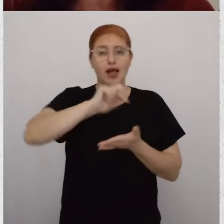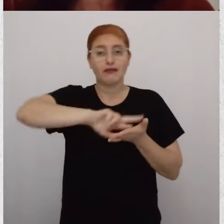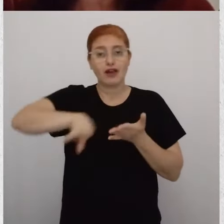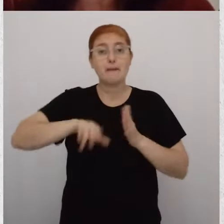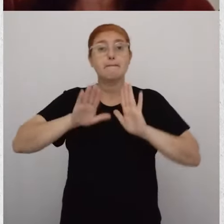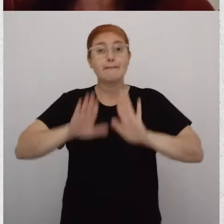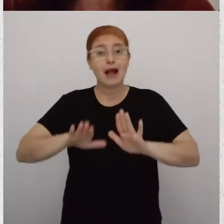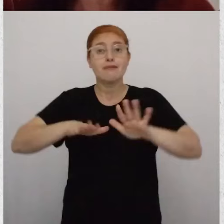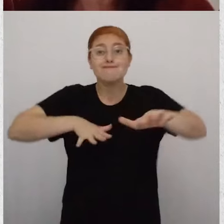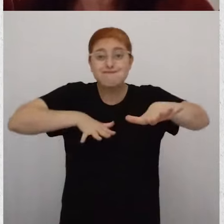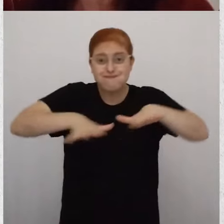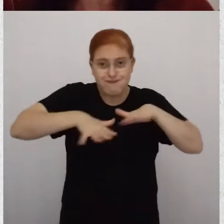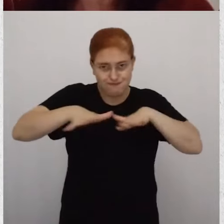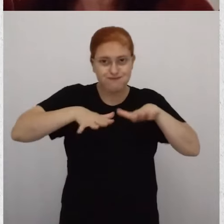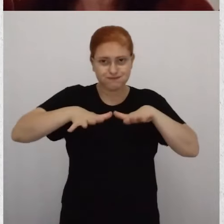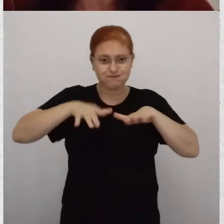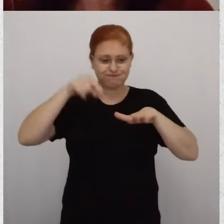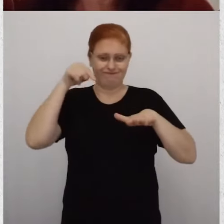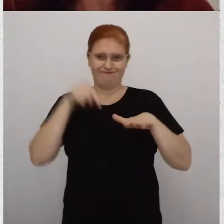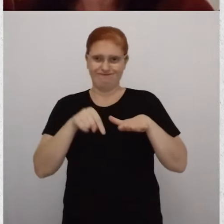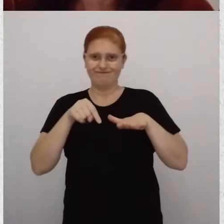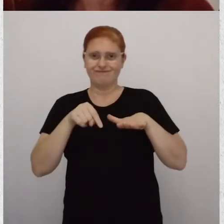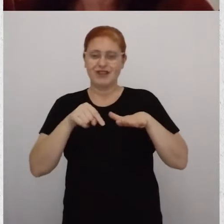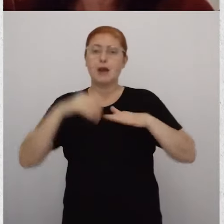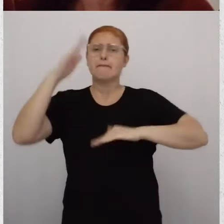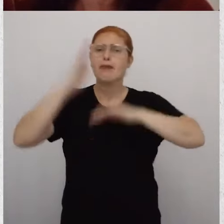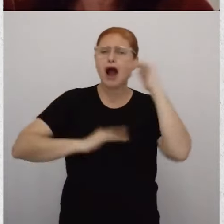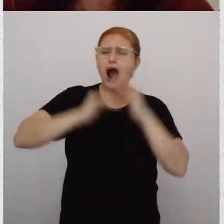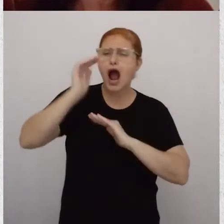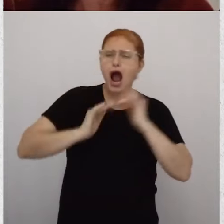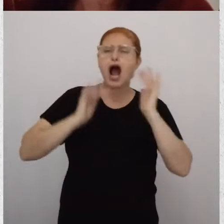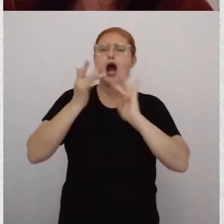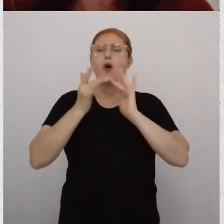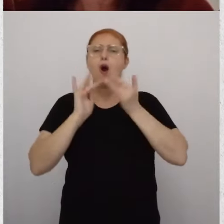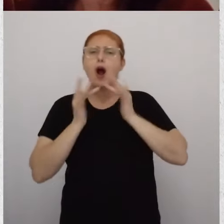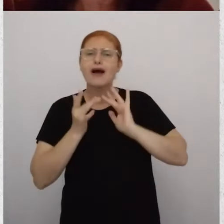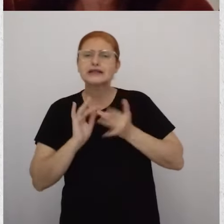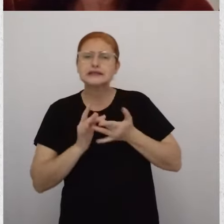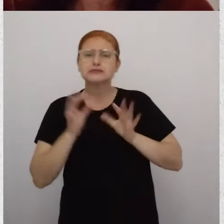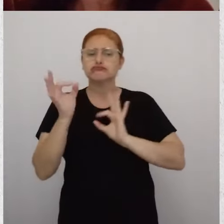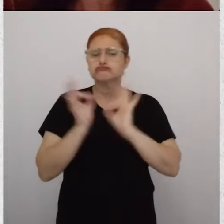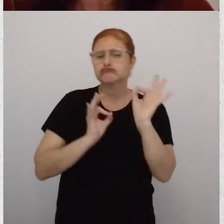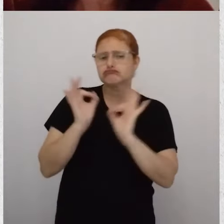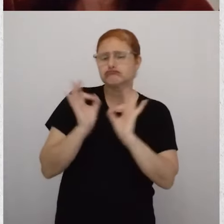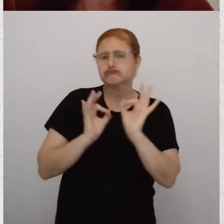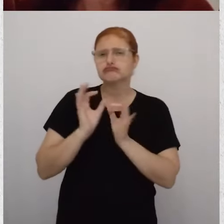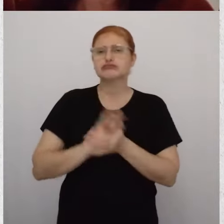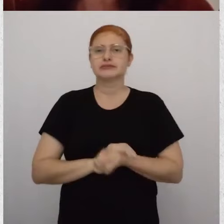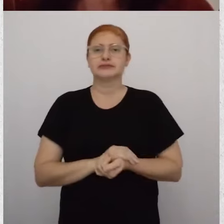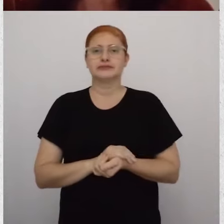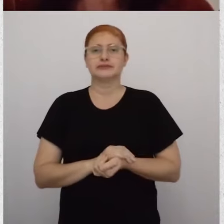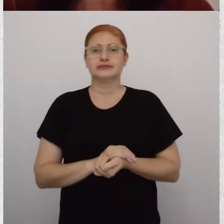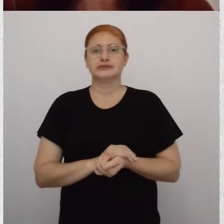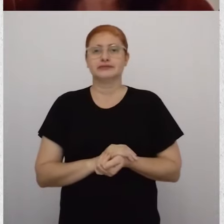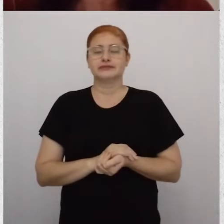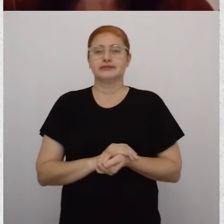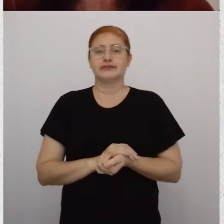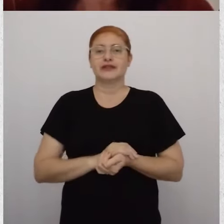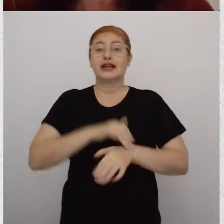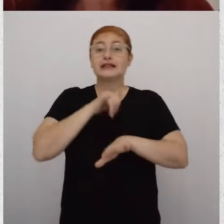mas sobre o movimento, as suas práticas articulatórias, a sua organização, as